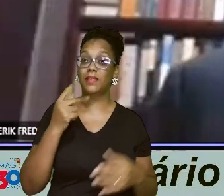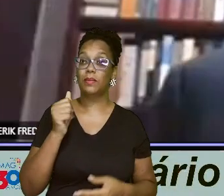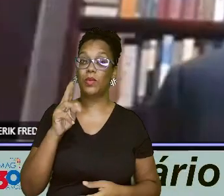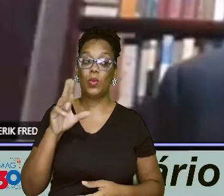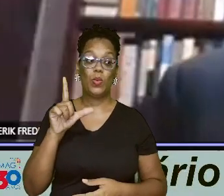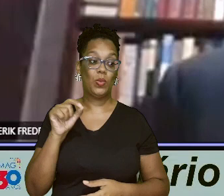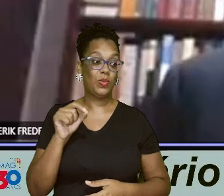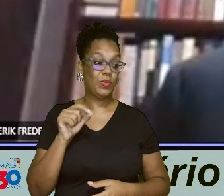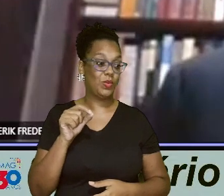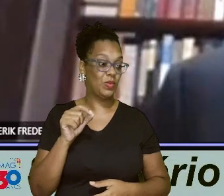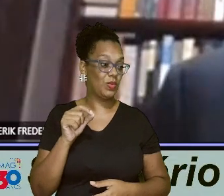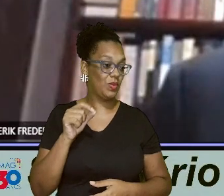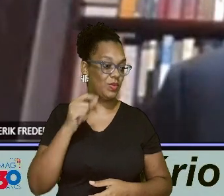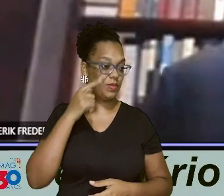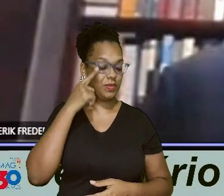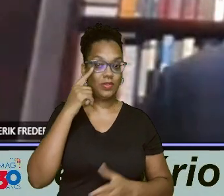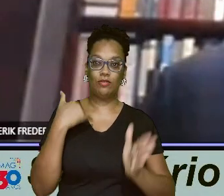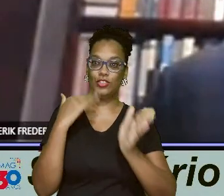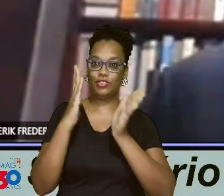Eu vou tirar